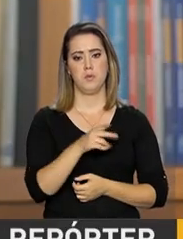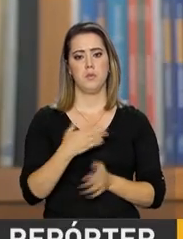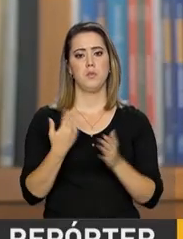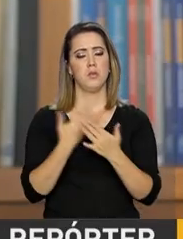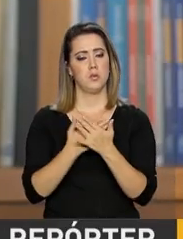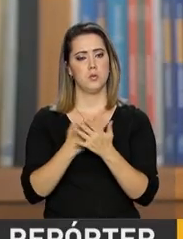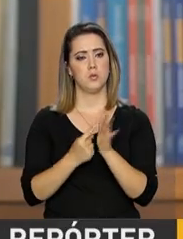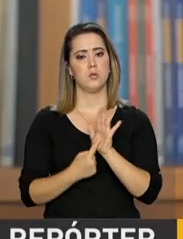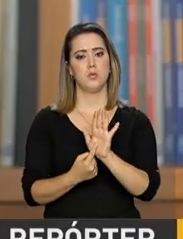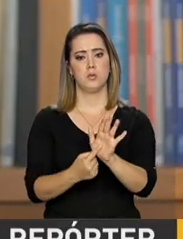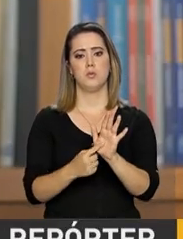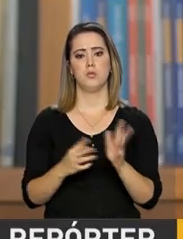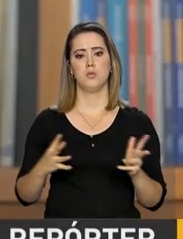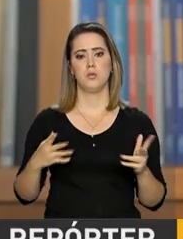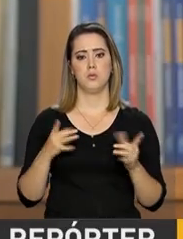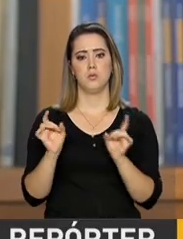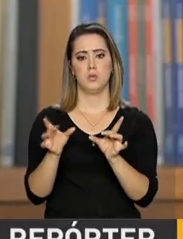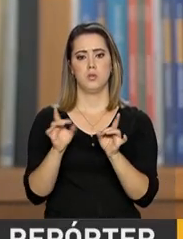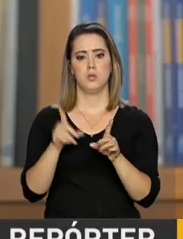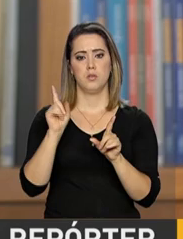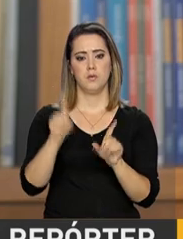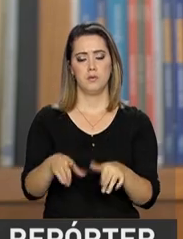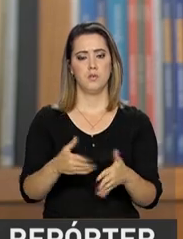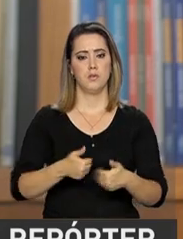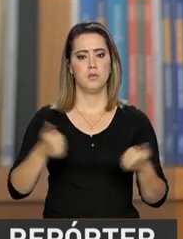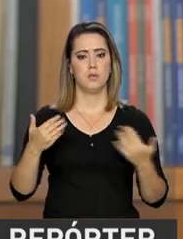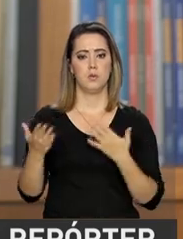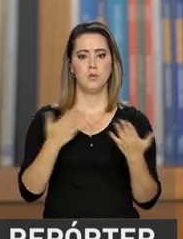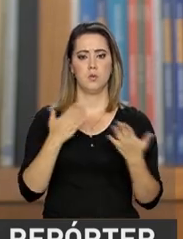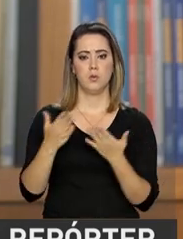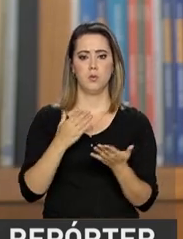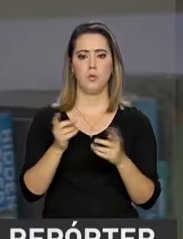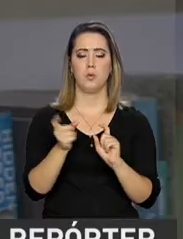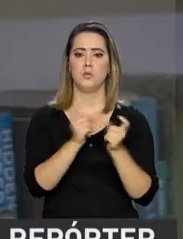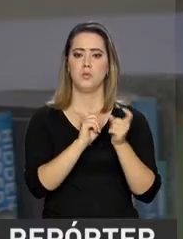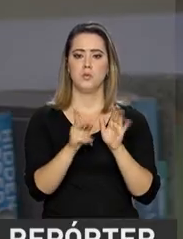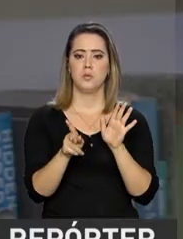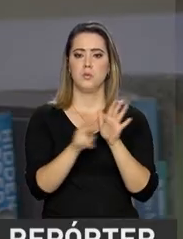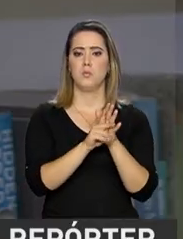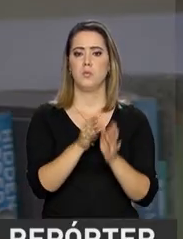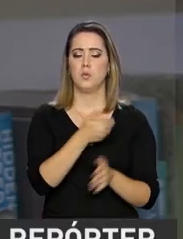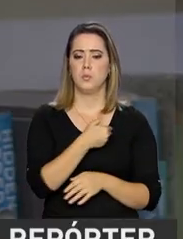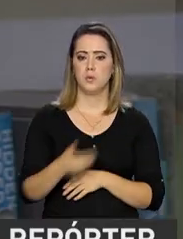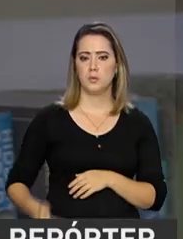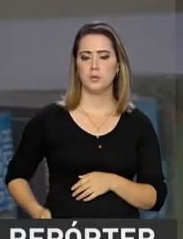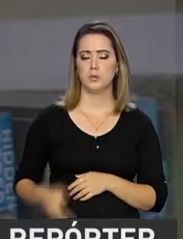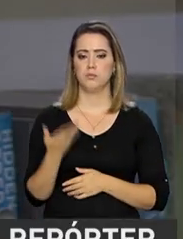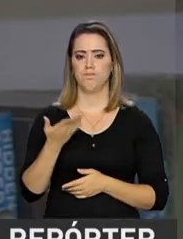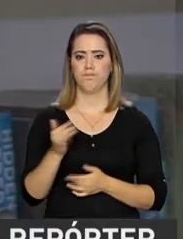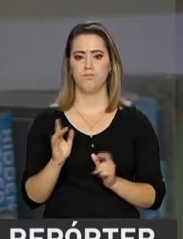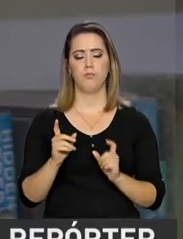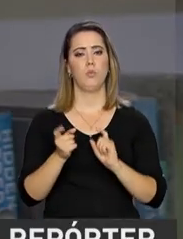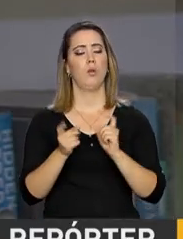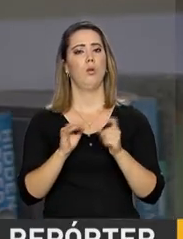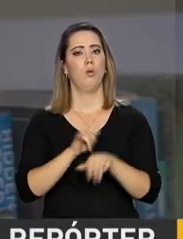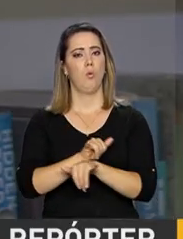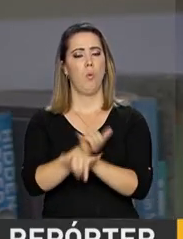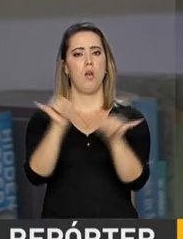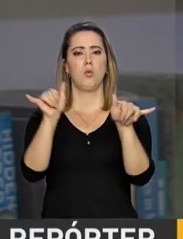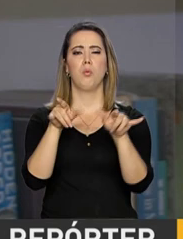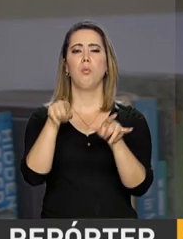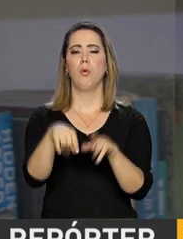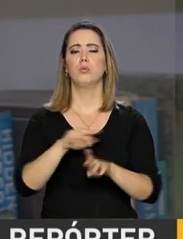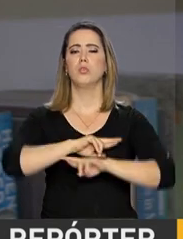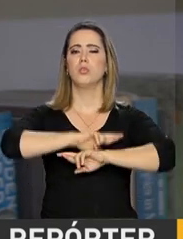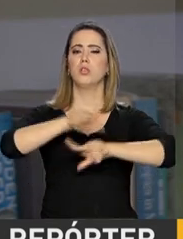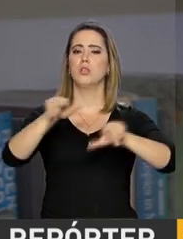acabou sendo mais eficiente do que o investimento público direto o alugou uma sala portuense tem uma série de serviços na